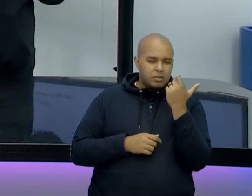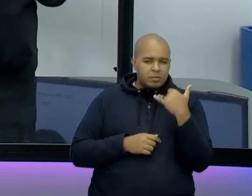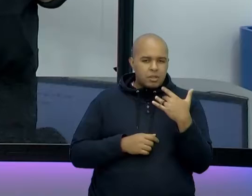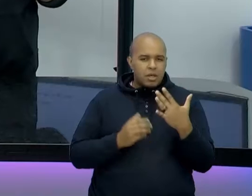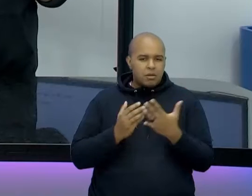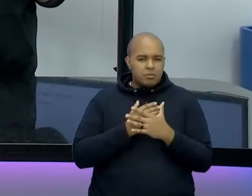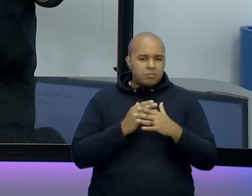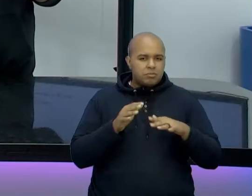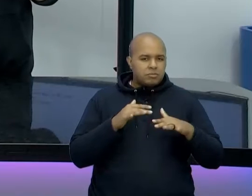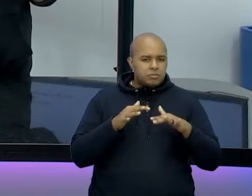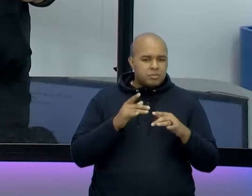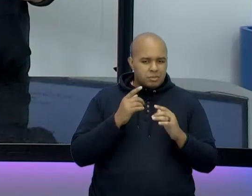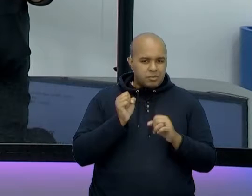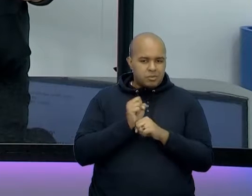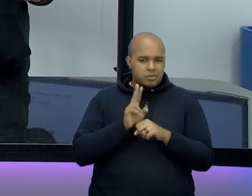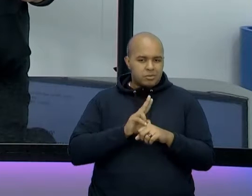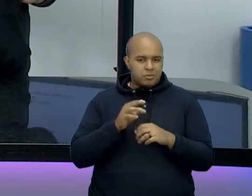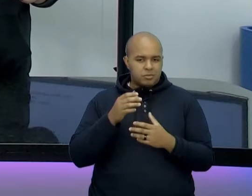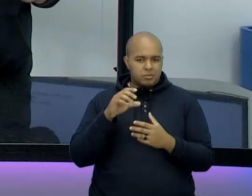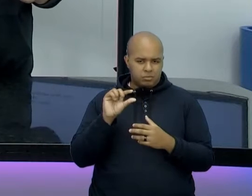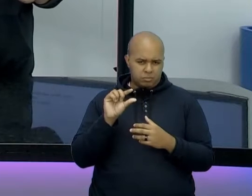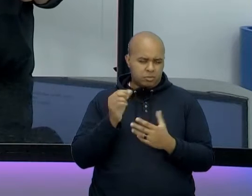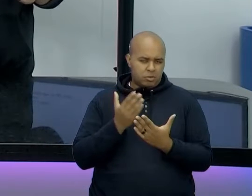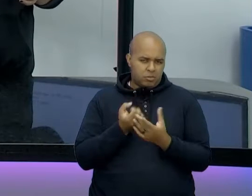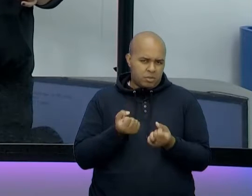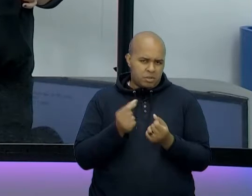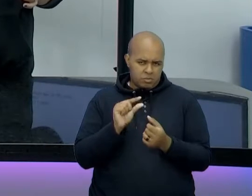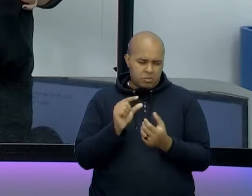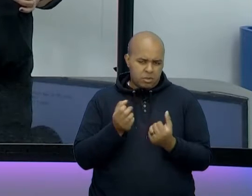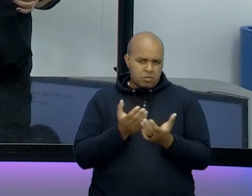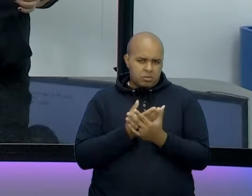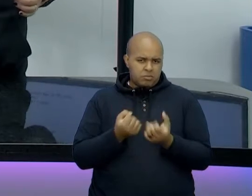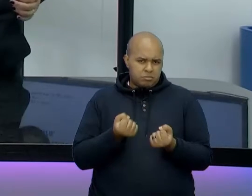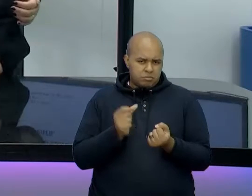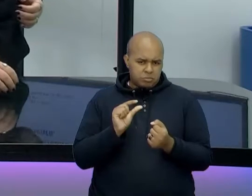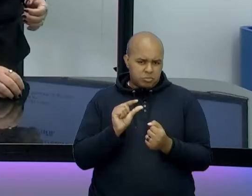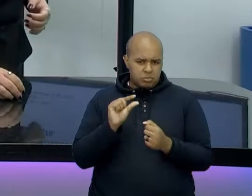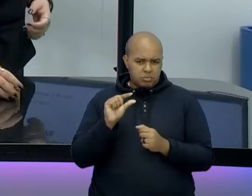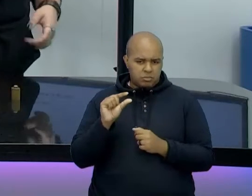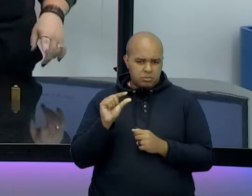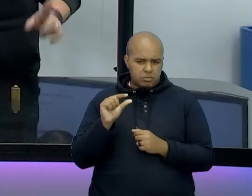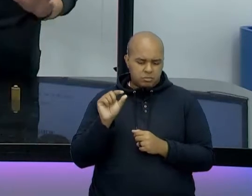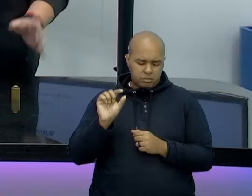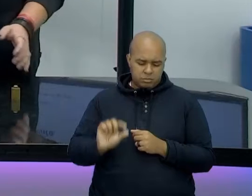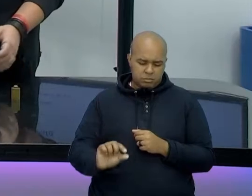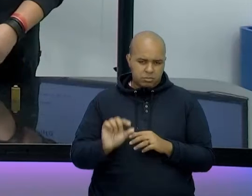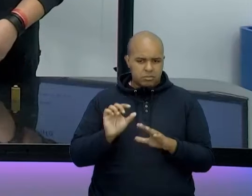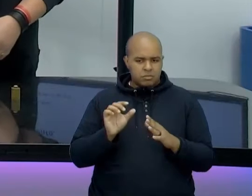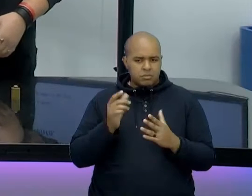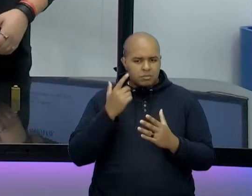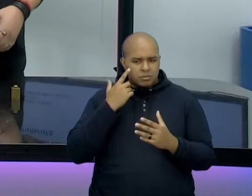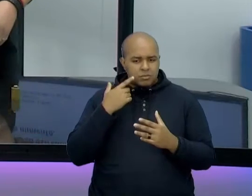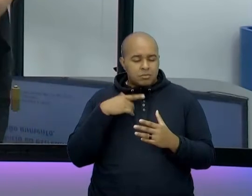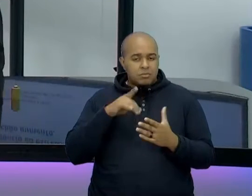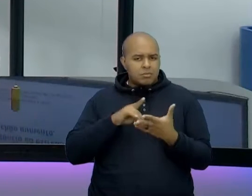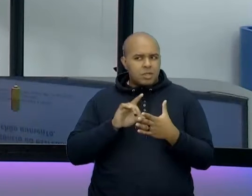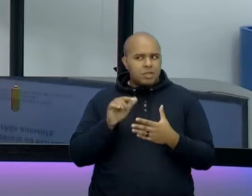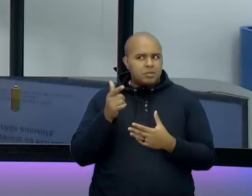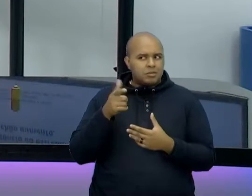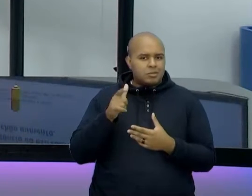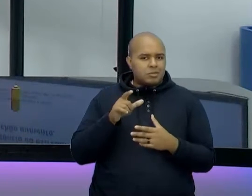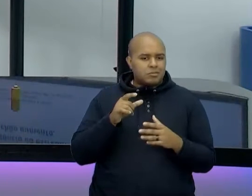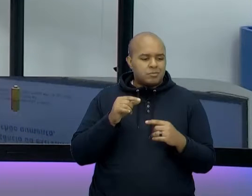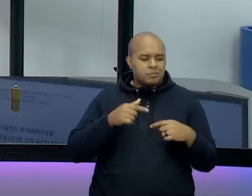falando de um movimento, eu vou até usar um peso, isso aqui é um pezinho normal, tá? Que, na verdade, ele não tem